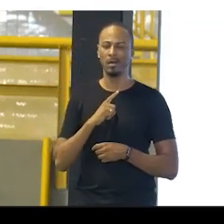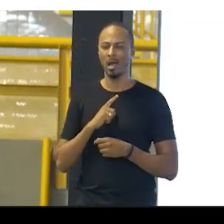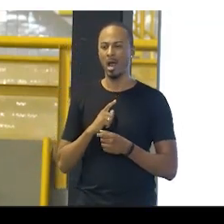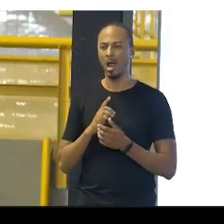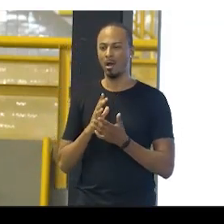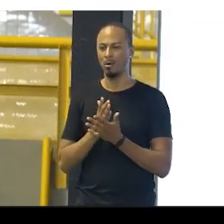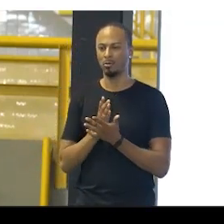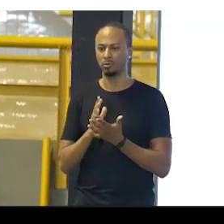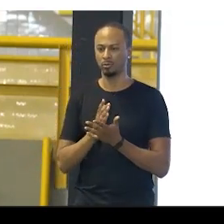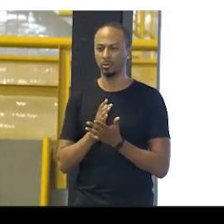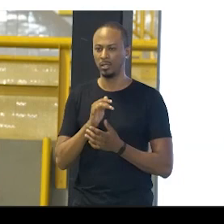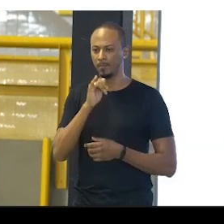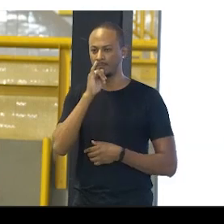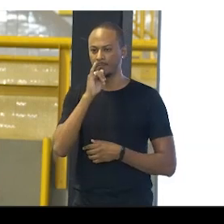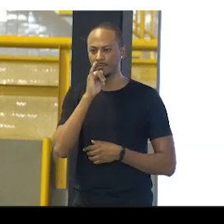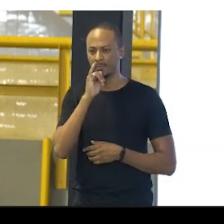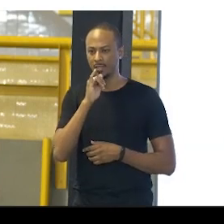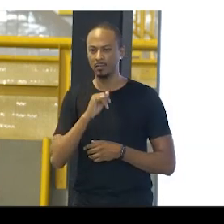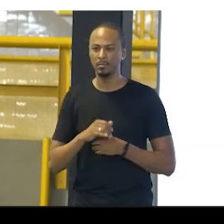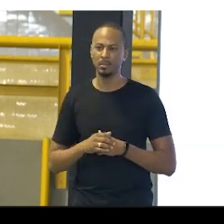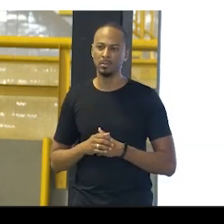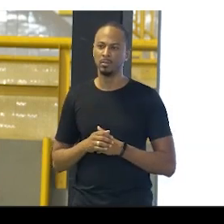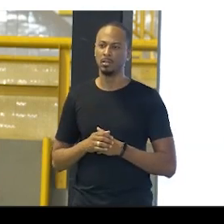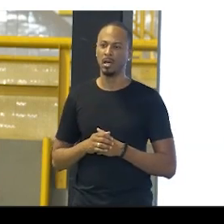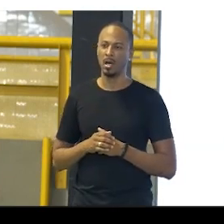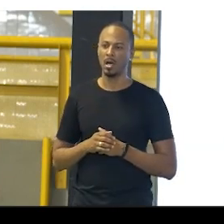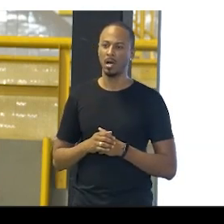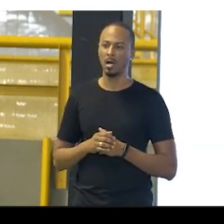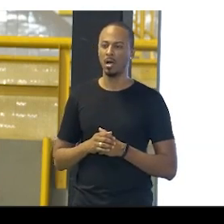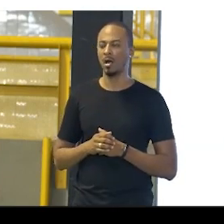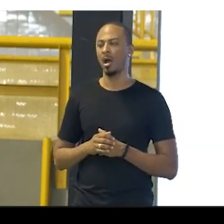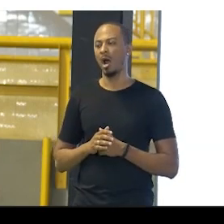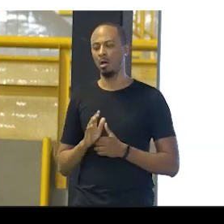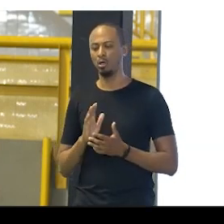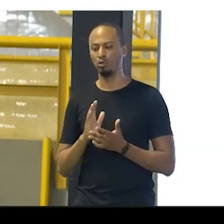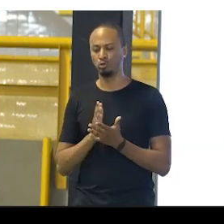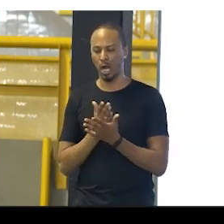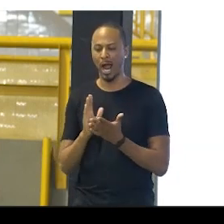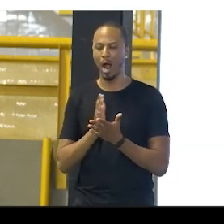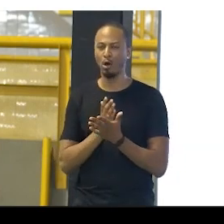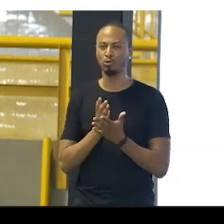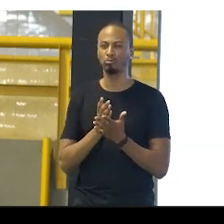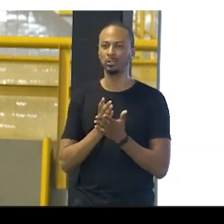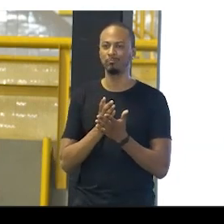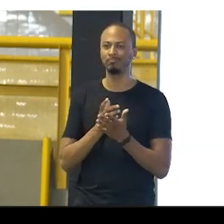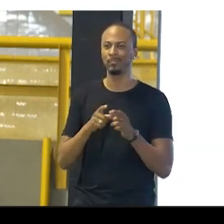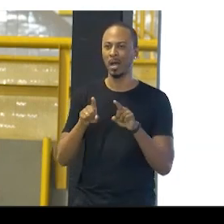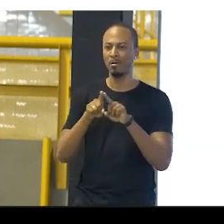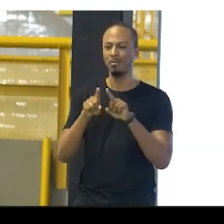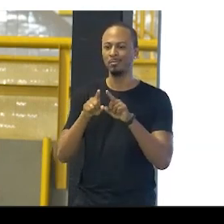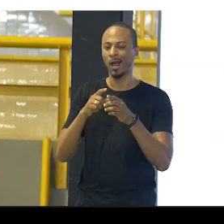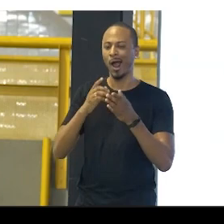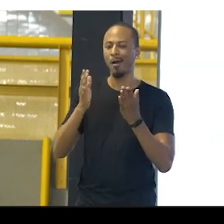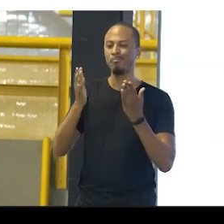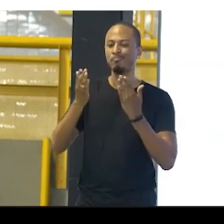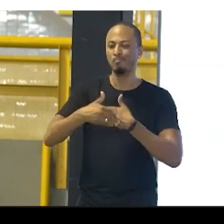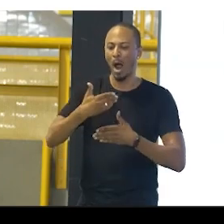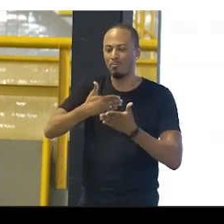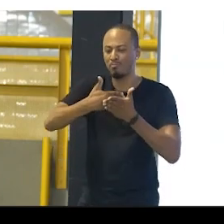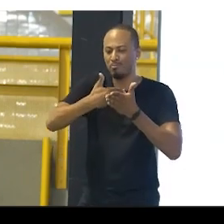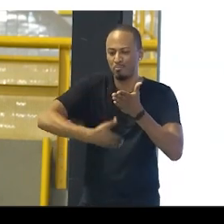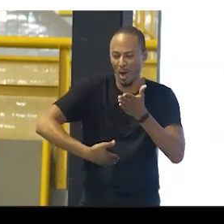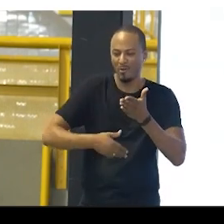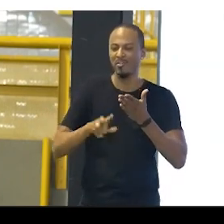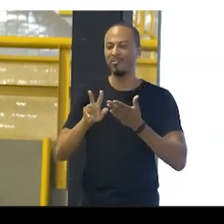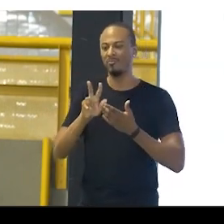escolha por um desses grandes países. Tá? O vestibular ele não vai te perguntar diretamente onde é que estão as maiores reservas desse